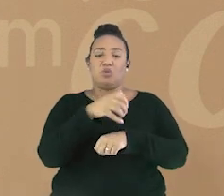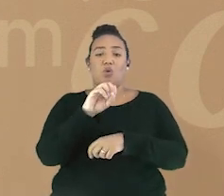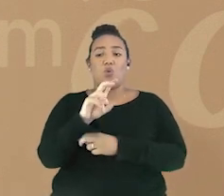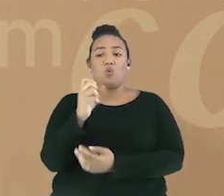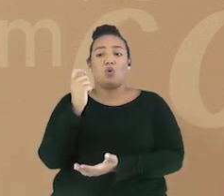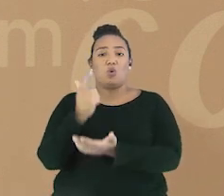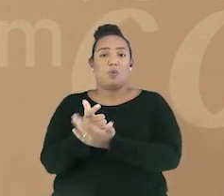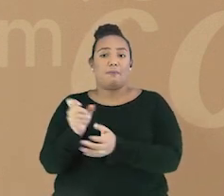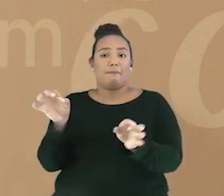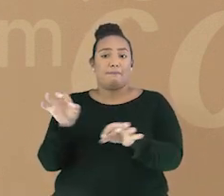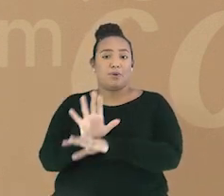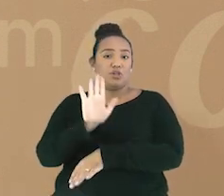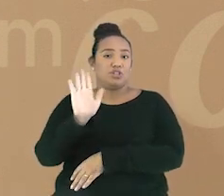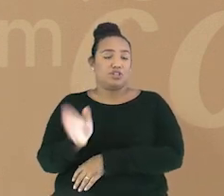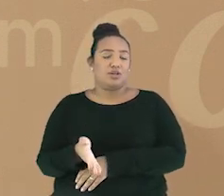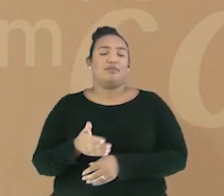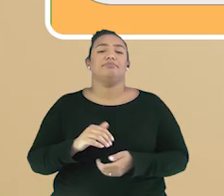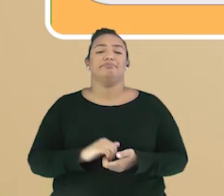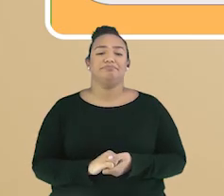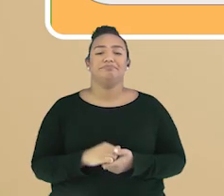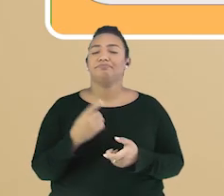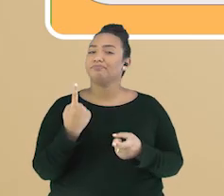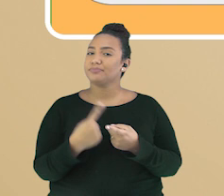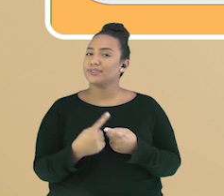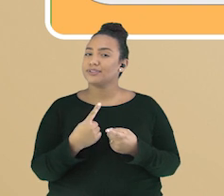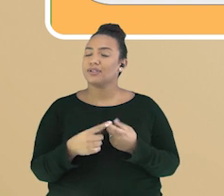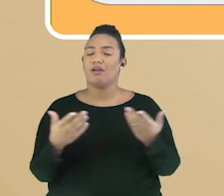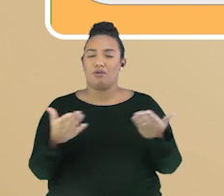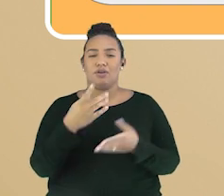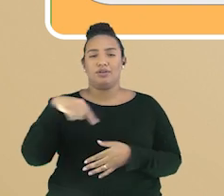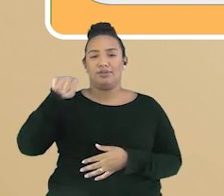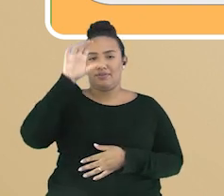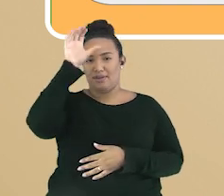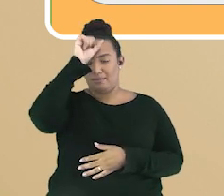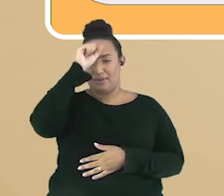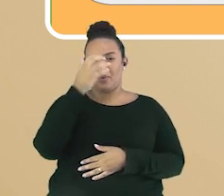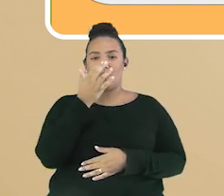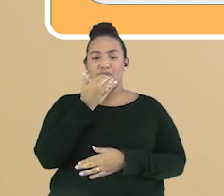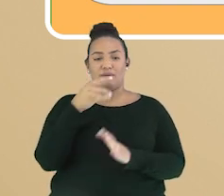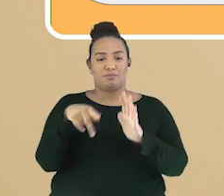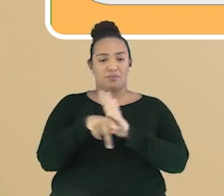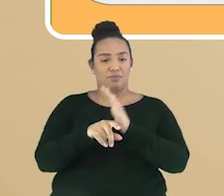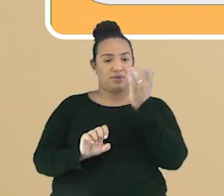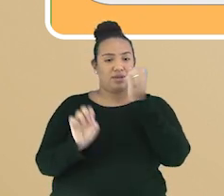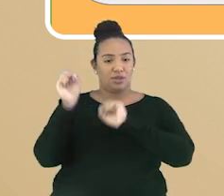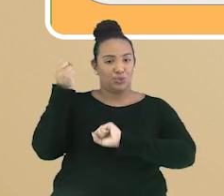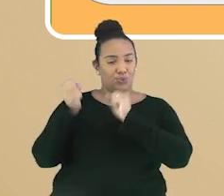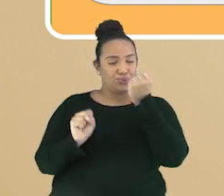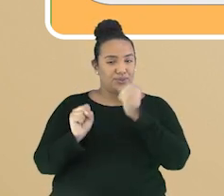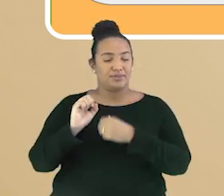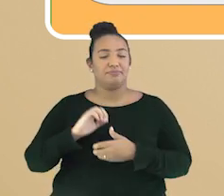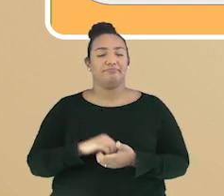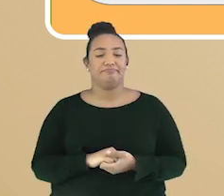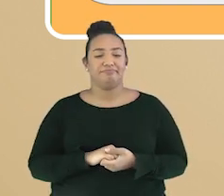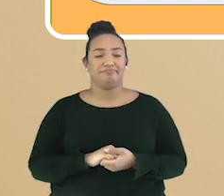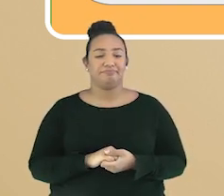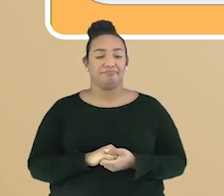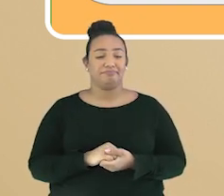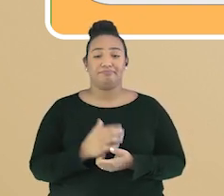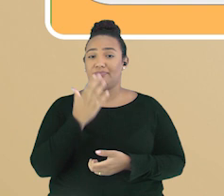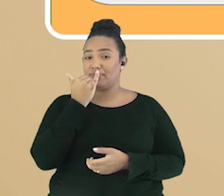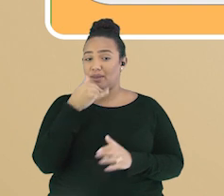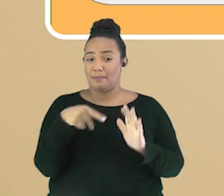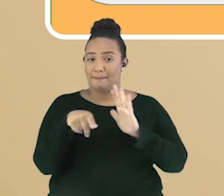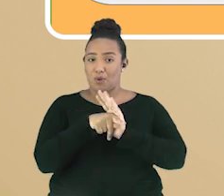um alimento industrializado. O alimento industrializado é o alimento processado por meio da